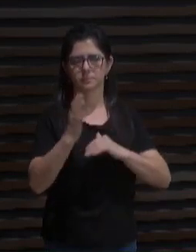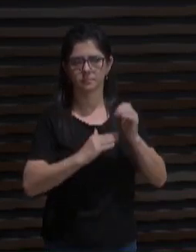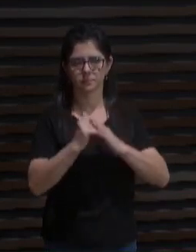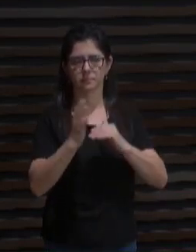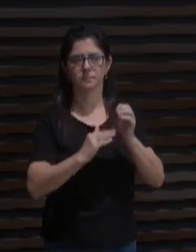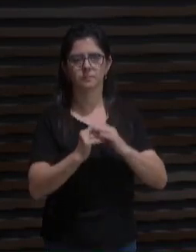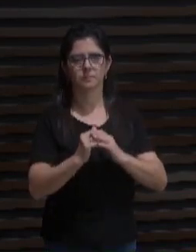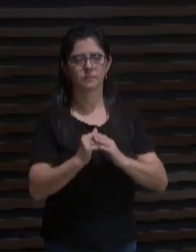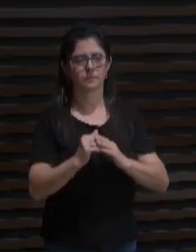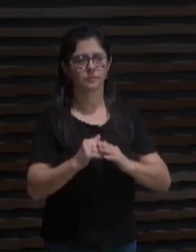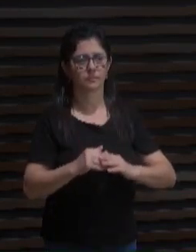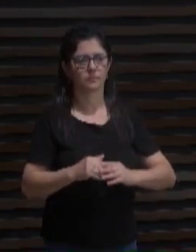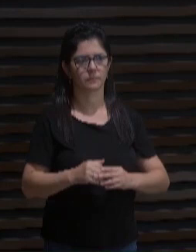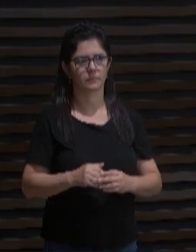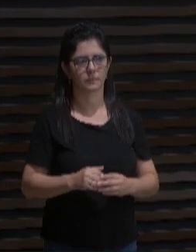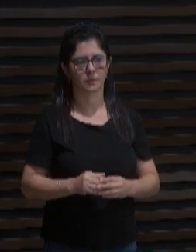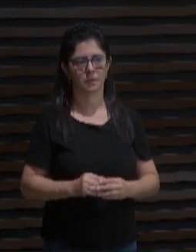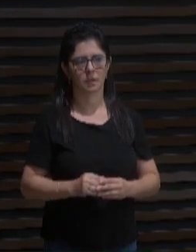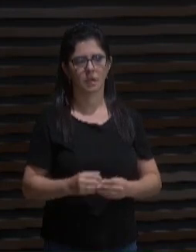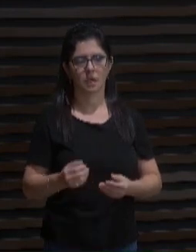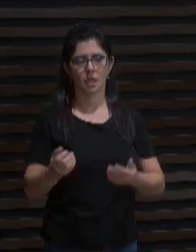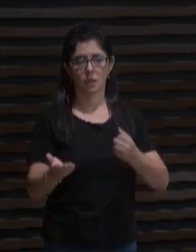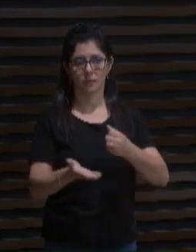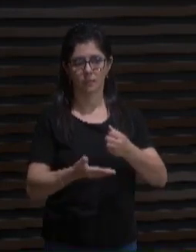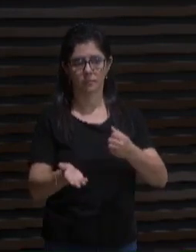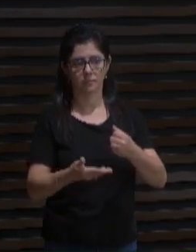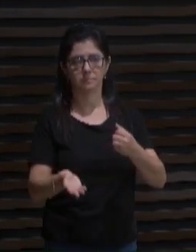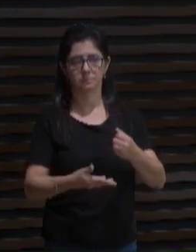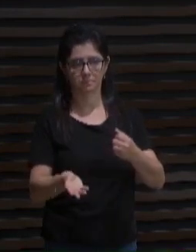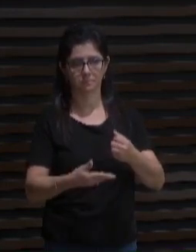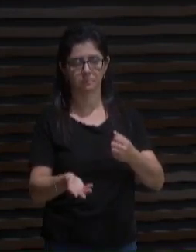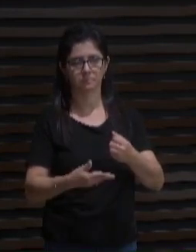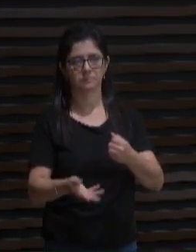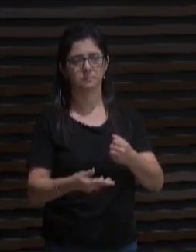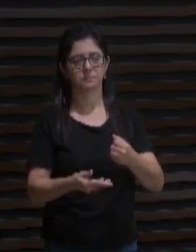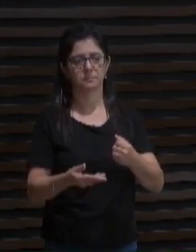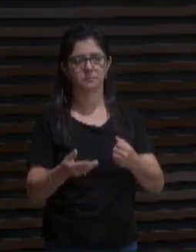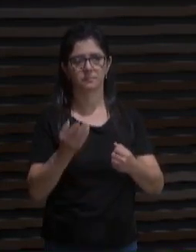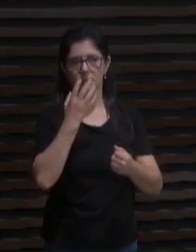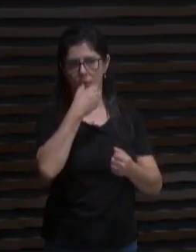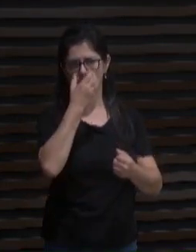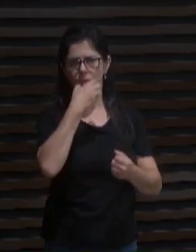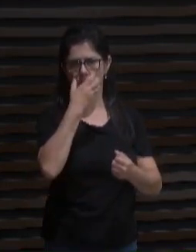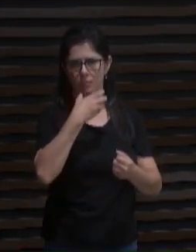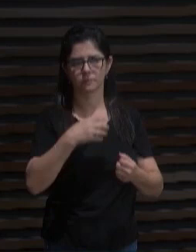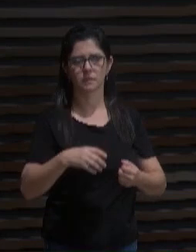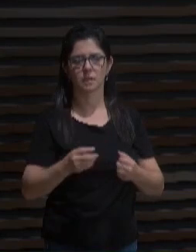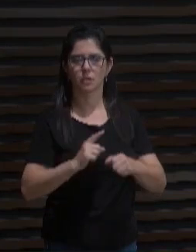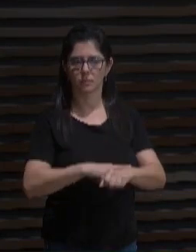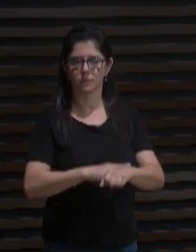Colhemos os frutos do nosso trabalho. Quando oramos, colhemos